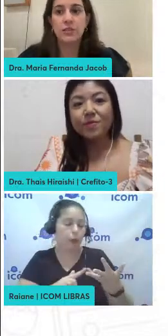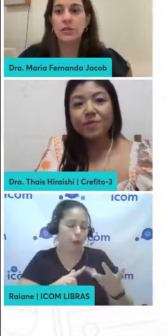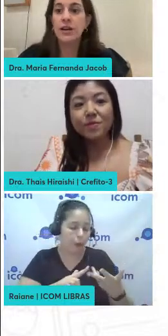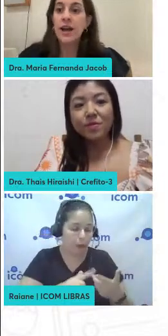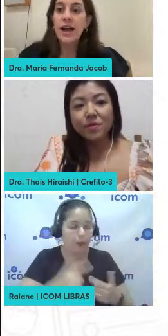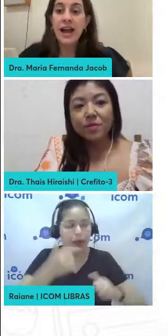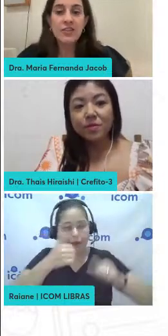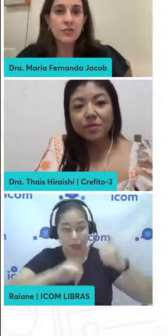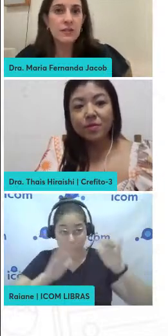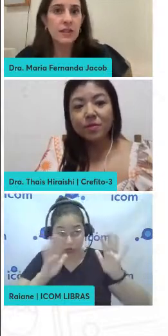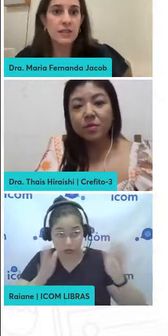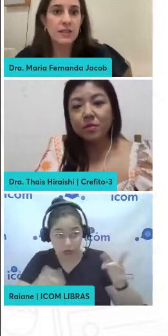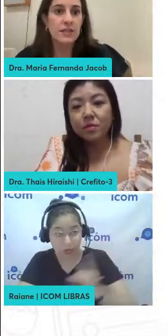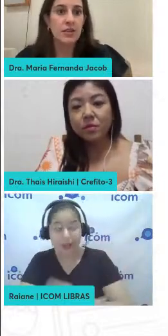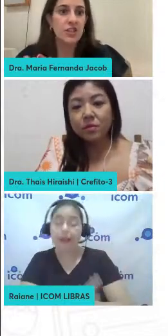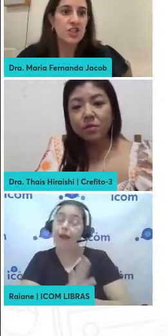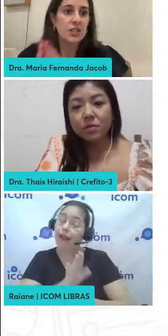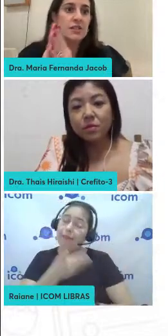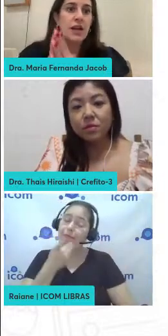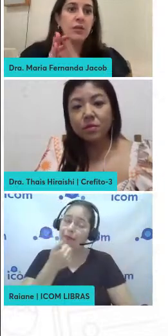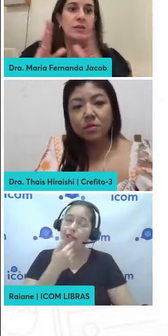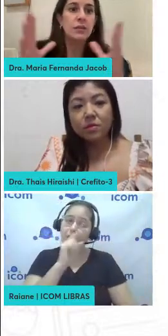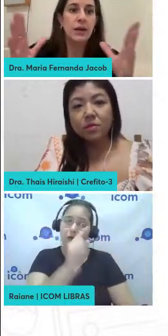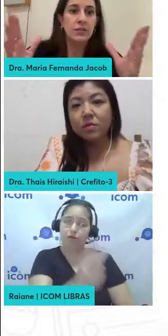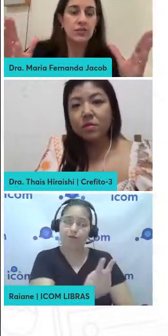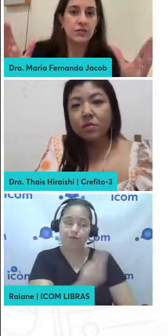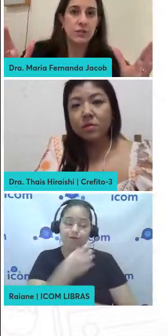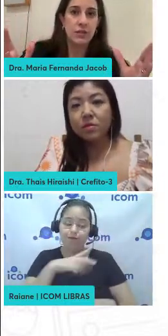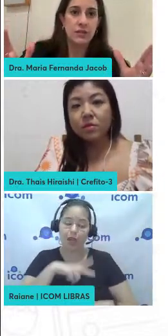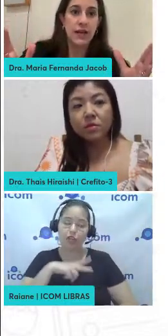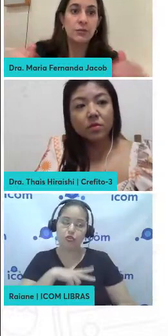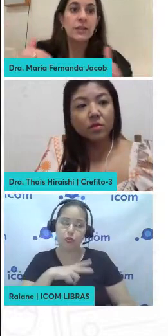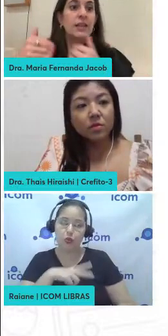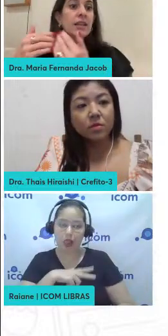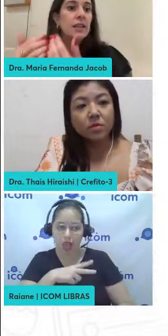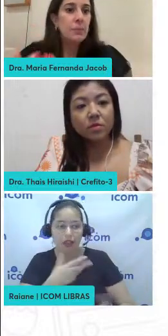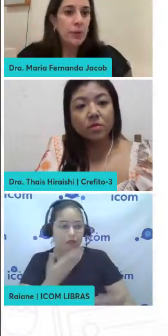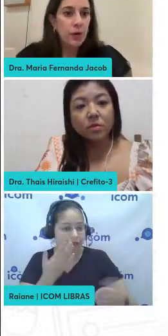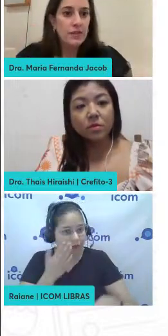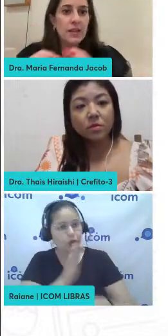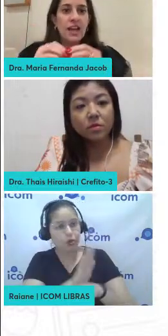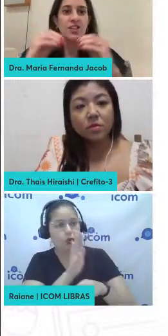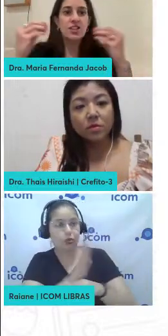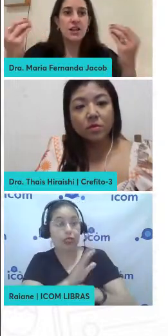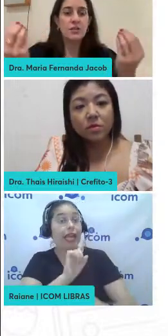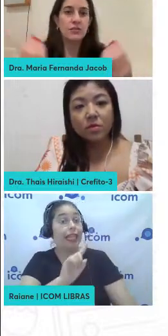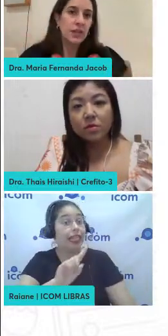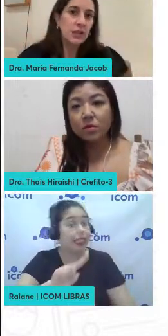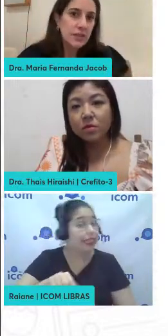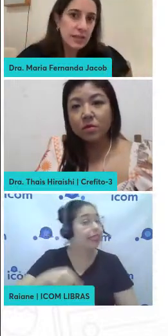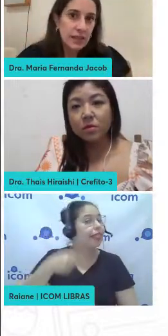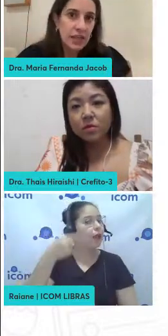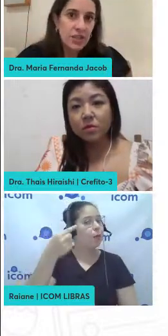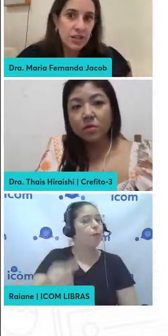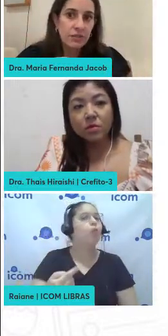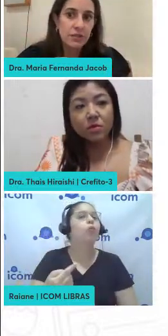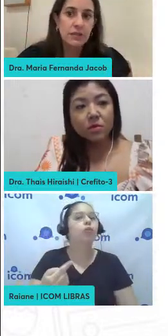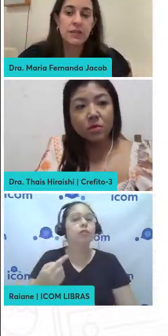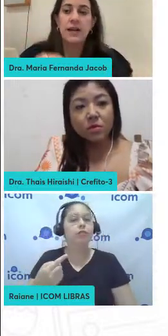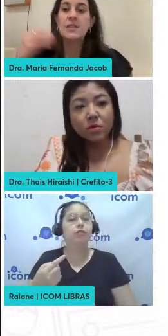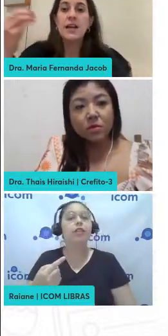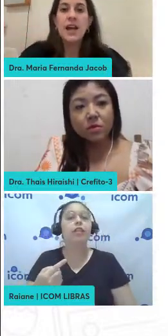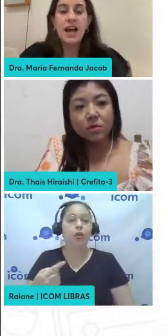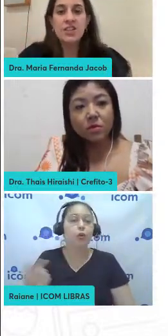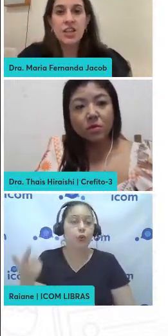gente avaliou, acho que seria necessário a gente iniciar um trabalho individualizado e depois, a gente resolvendo essa queixa que